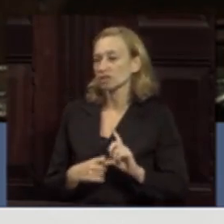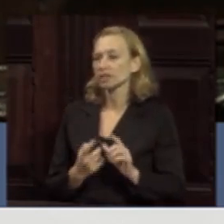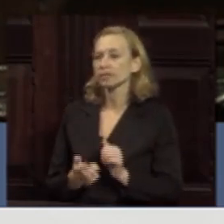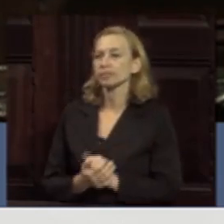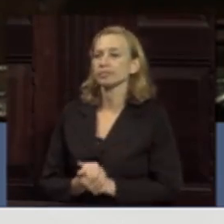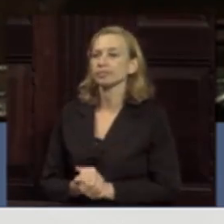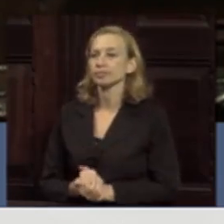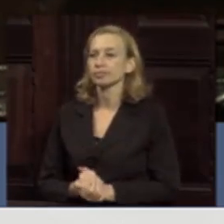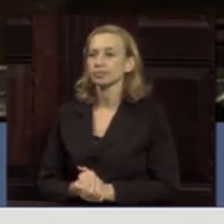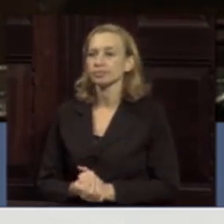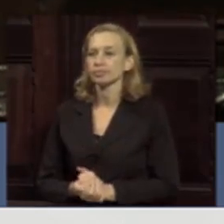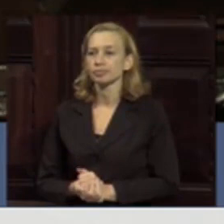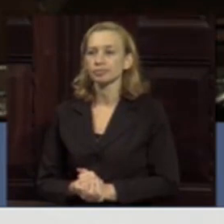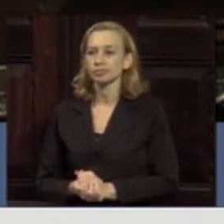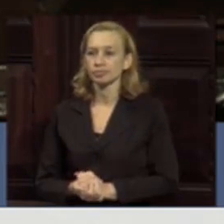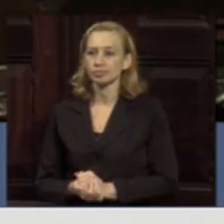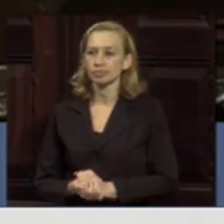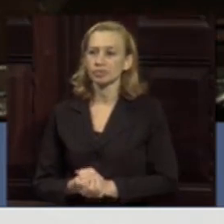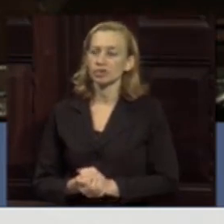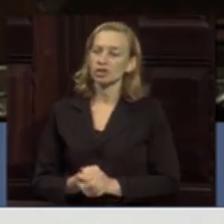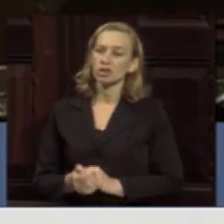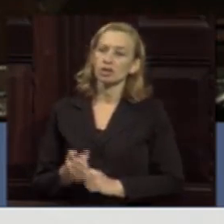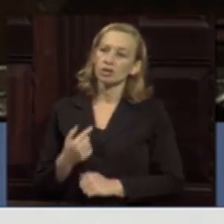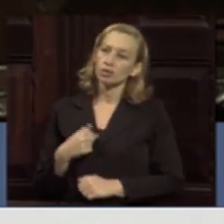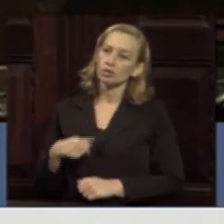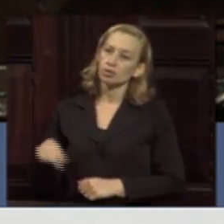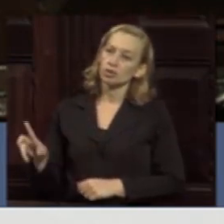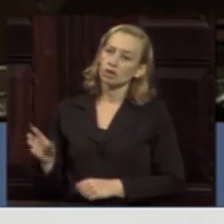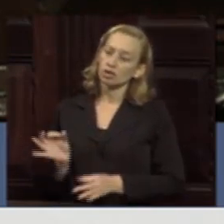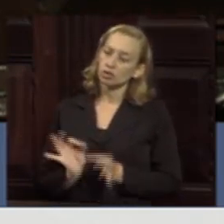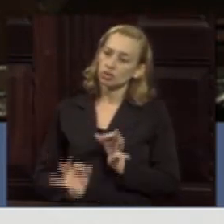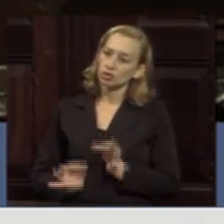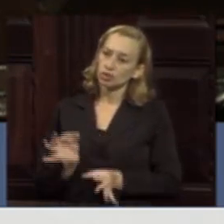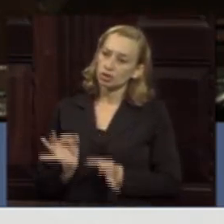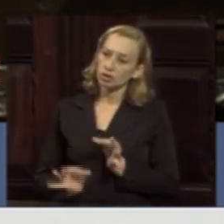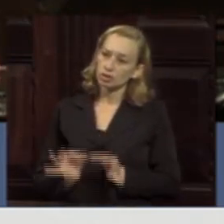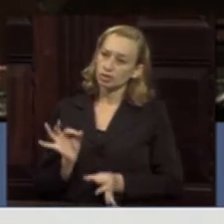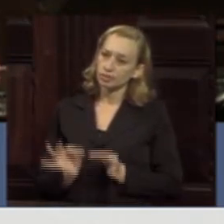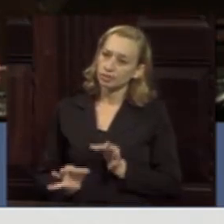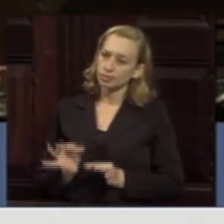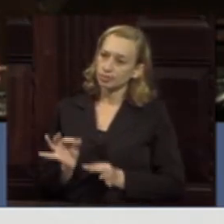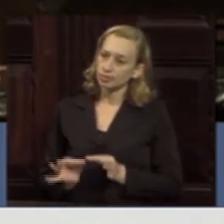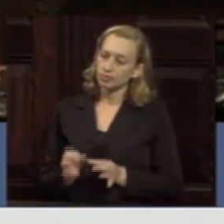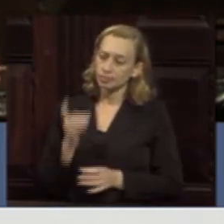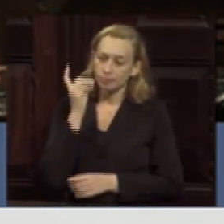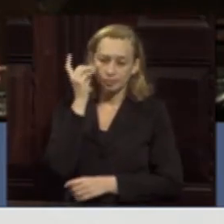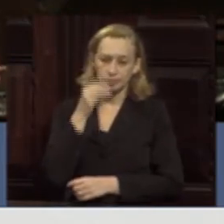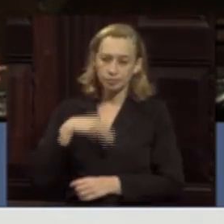deles é recorrer à justiça. E aqui, a deputada Marta Rocha,